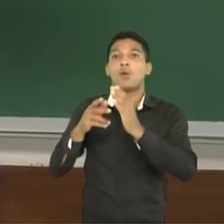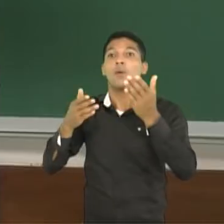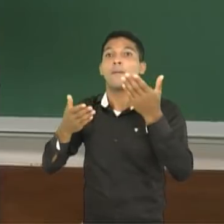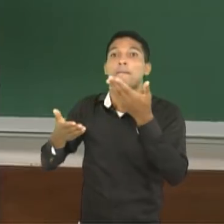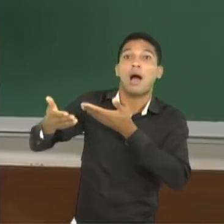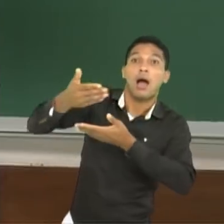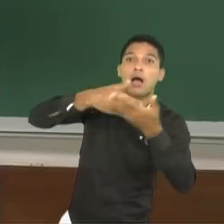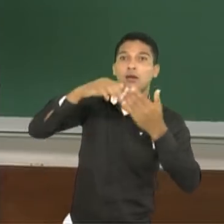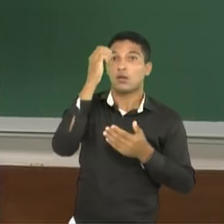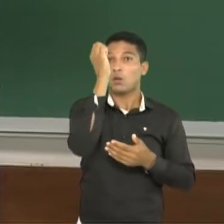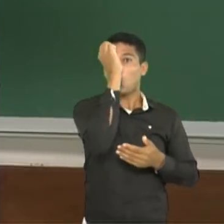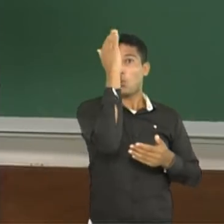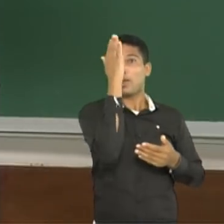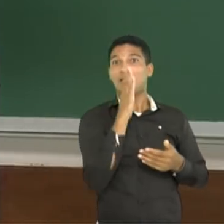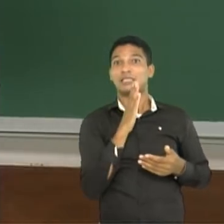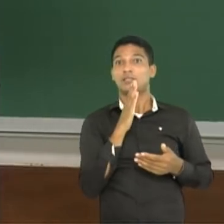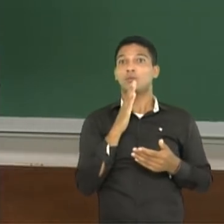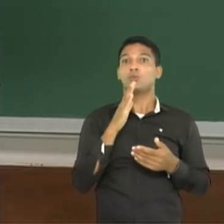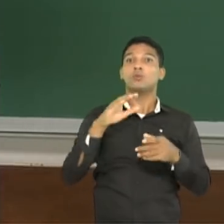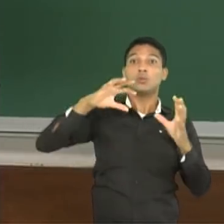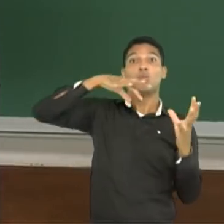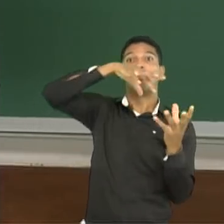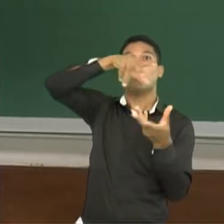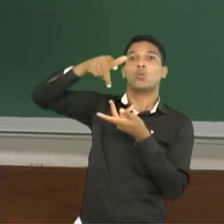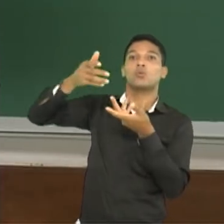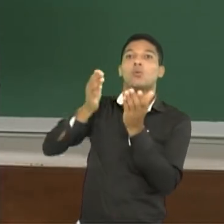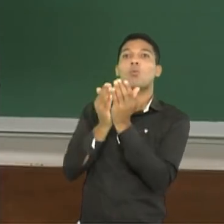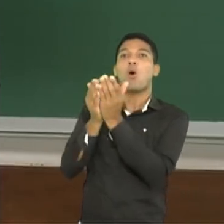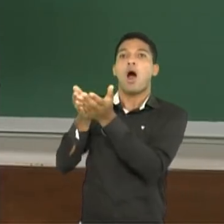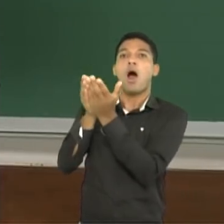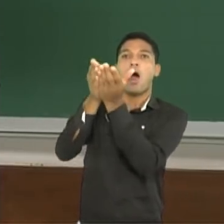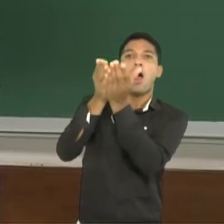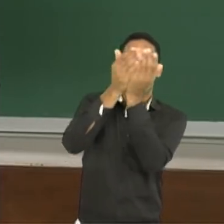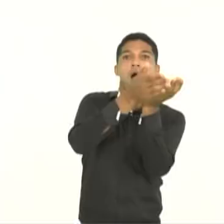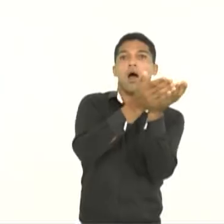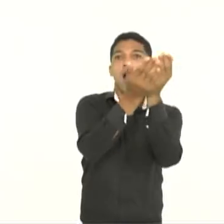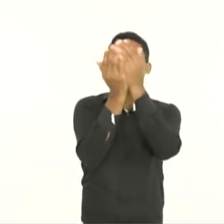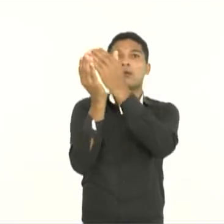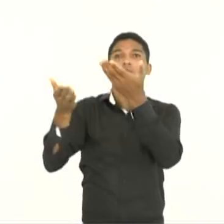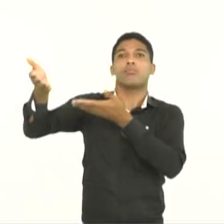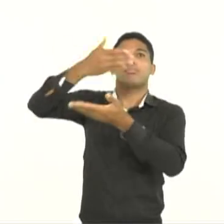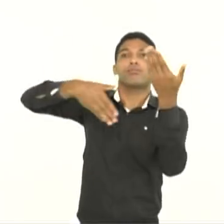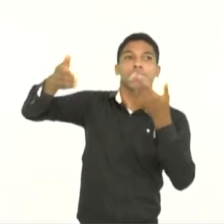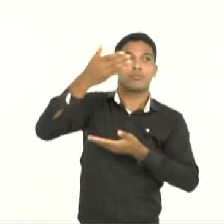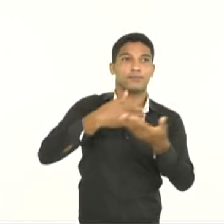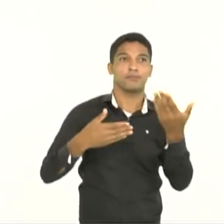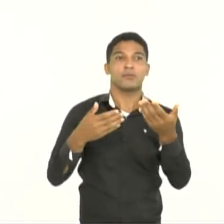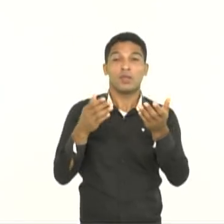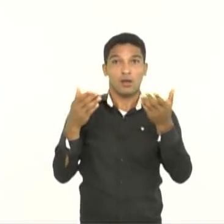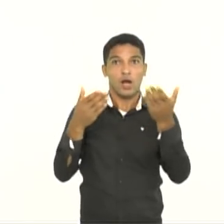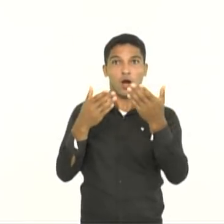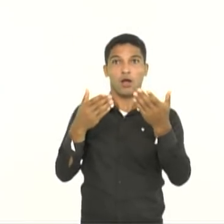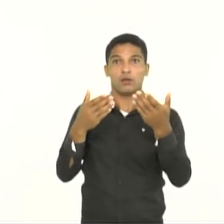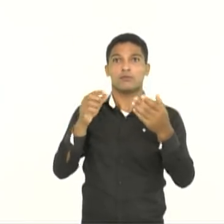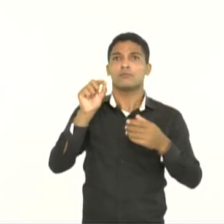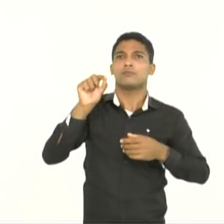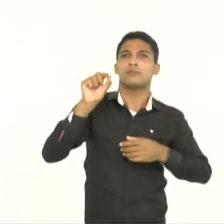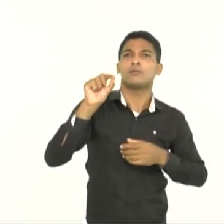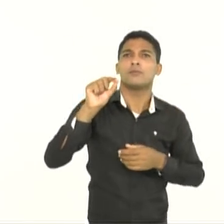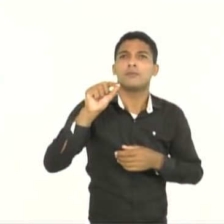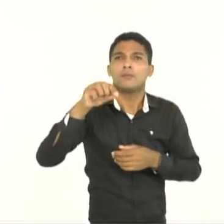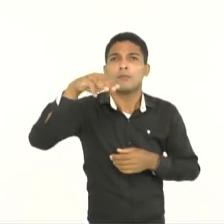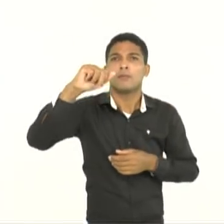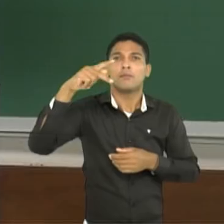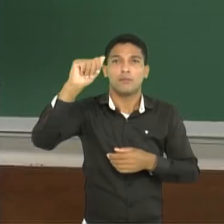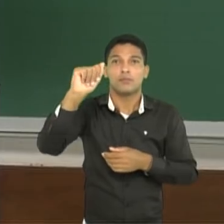do Brasil com outras partes do mundo também, certo? E aí ali a malha viária dos portos, então, nós vamos ter na